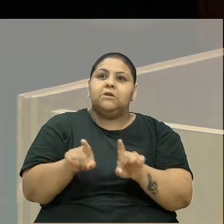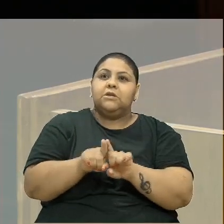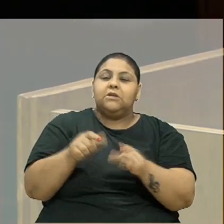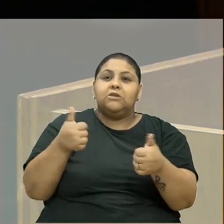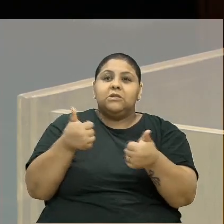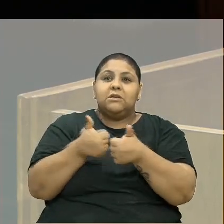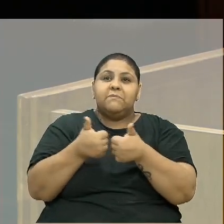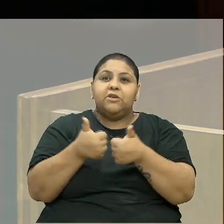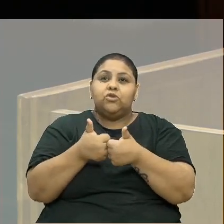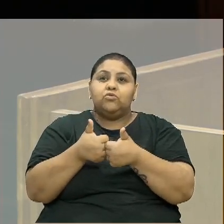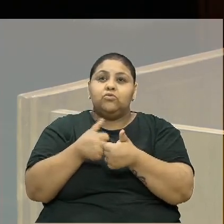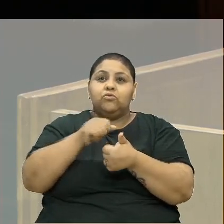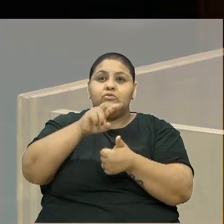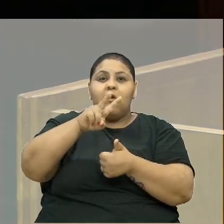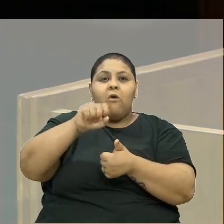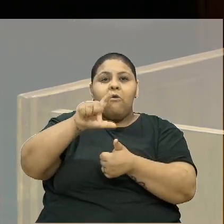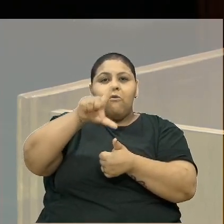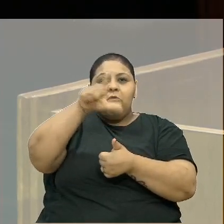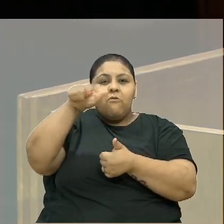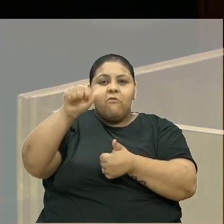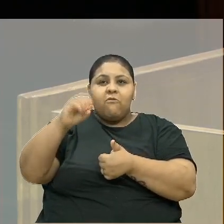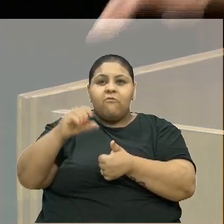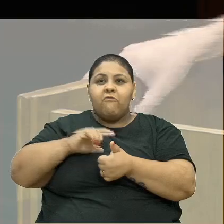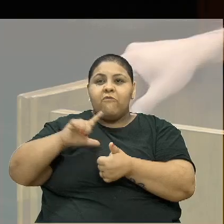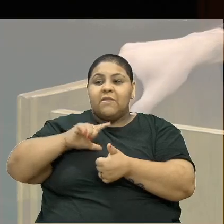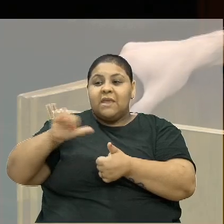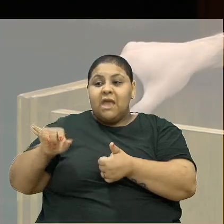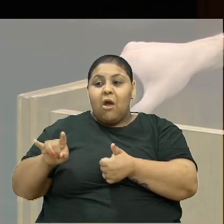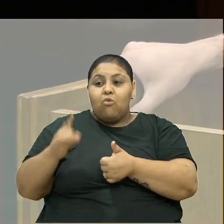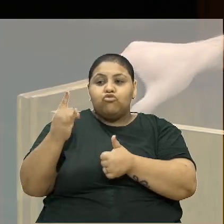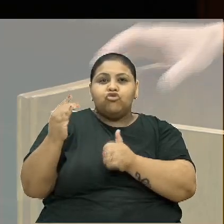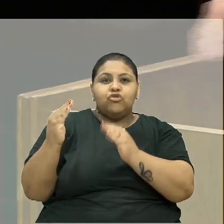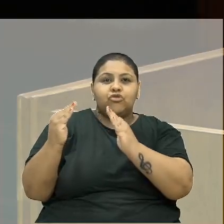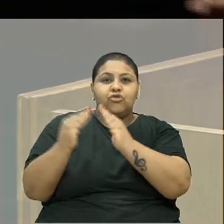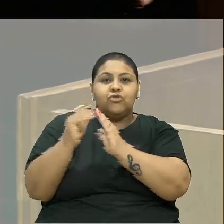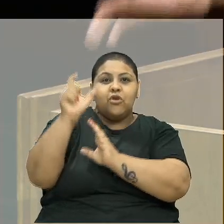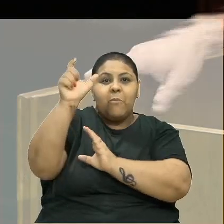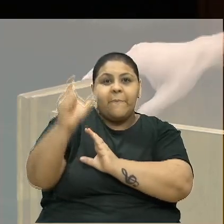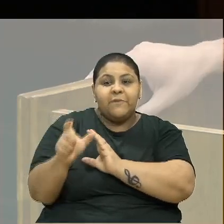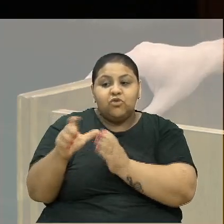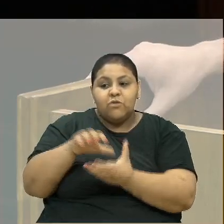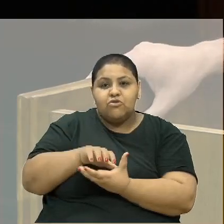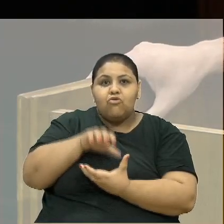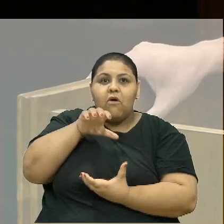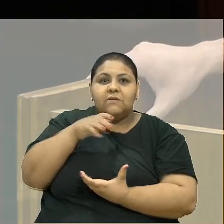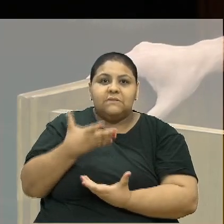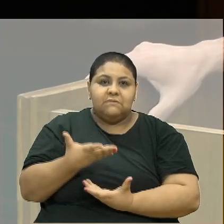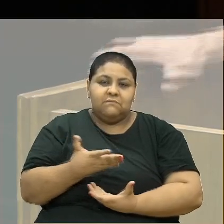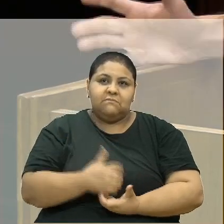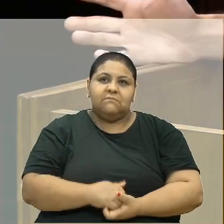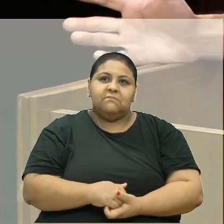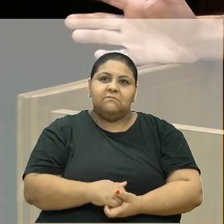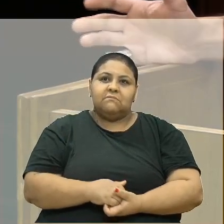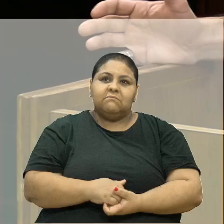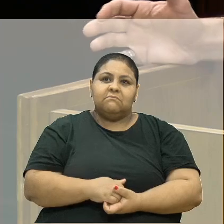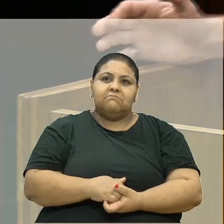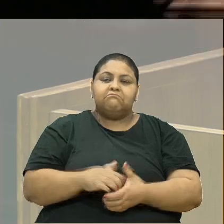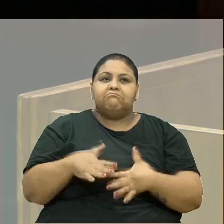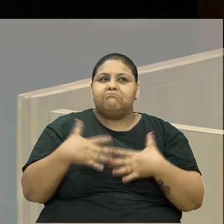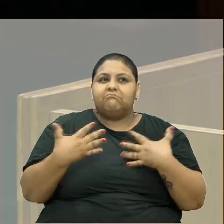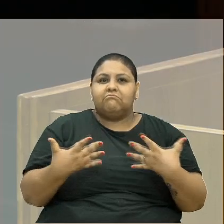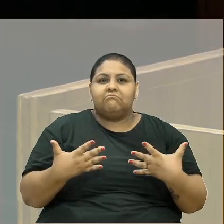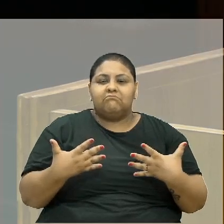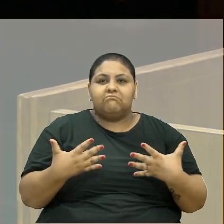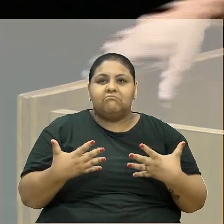ao valão lá, tem a última residência, é uma pessoa idosa, que se porventura,